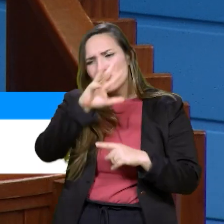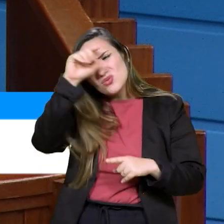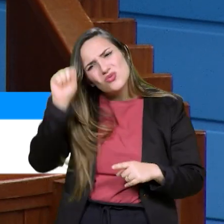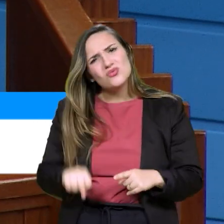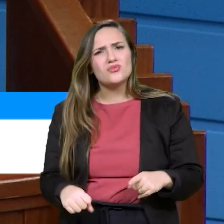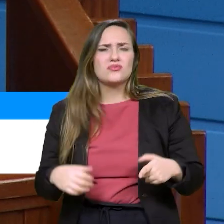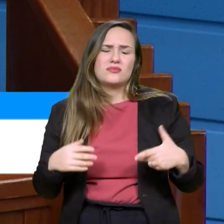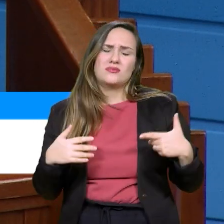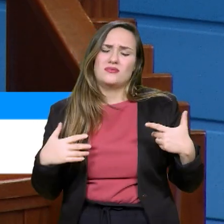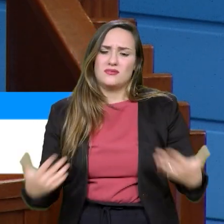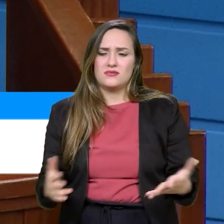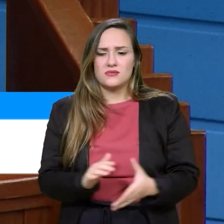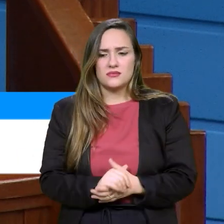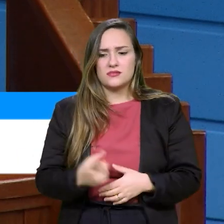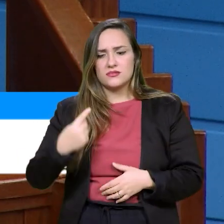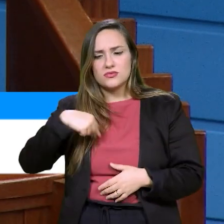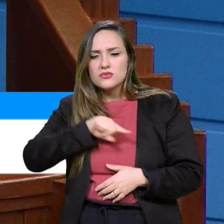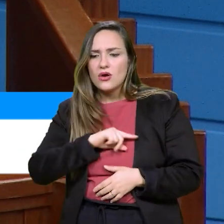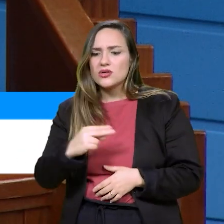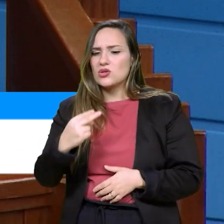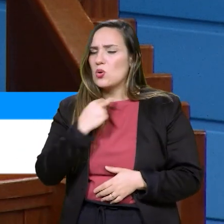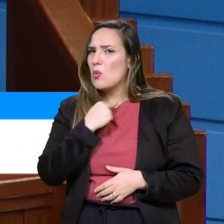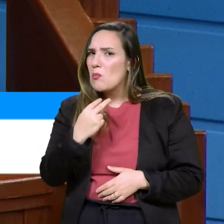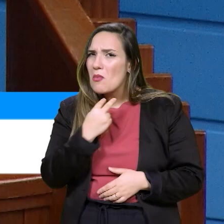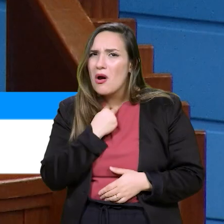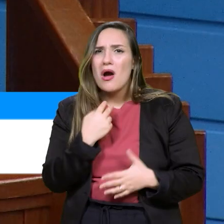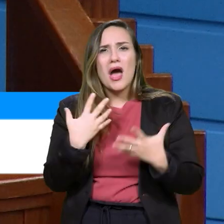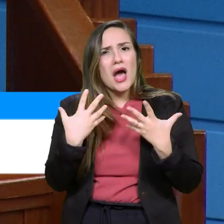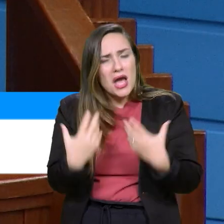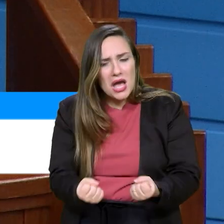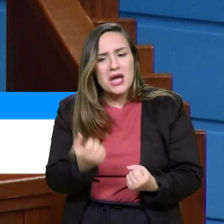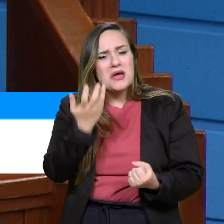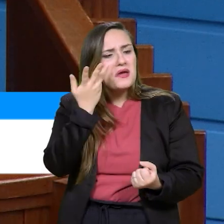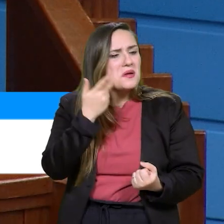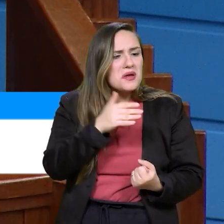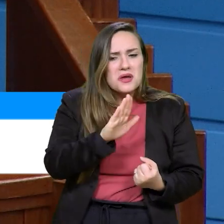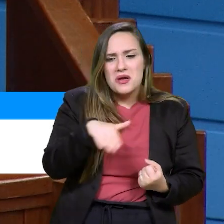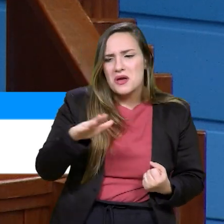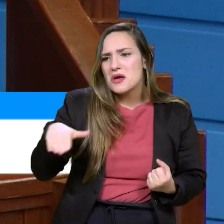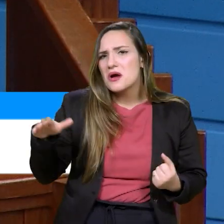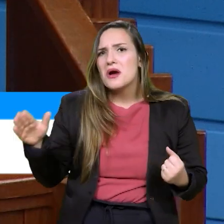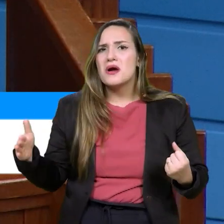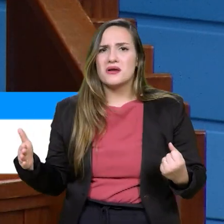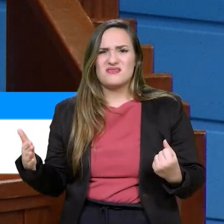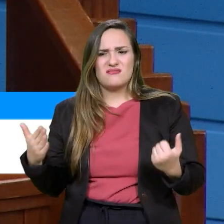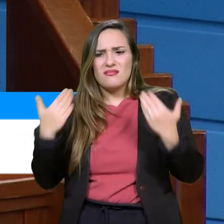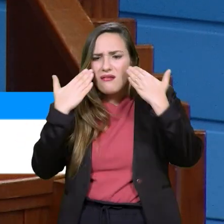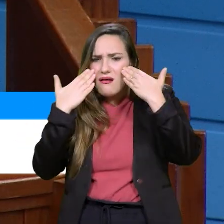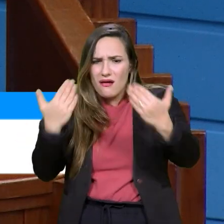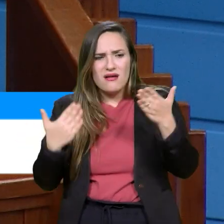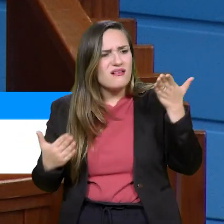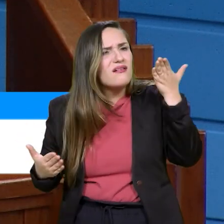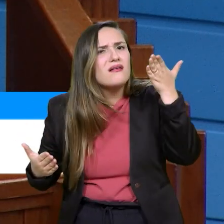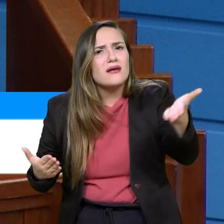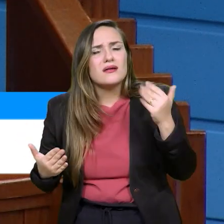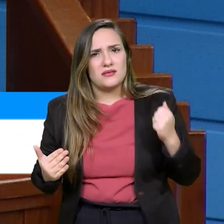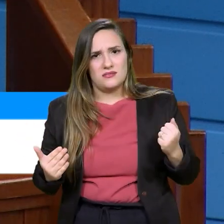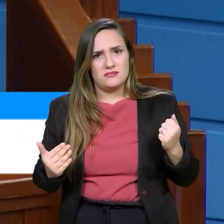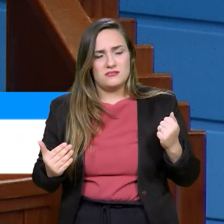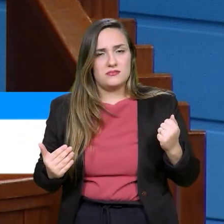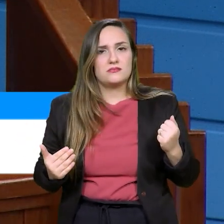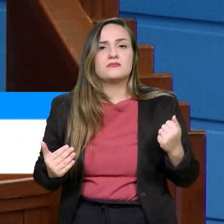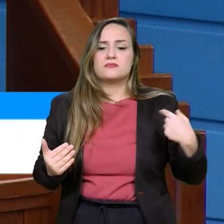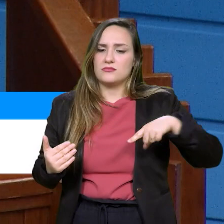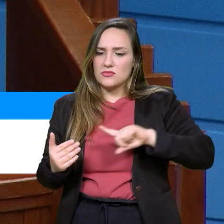Mato Grosso do Sul. Nós não podemos permitir que as nossas crianças sejam expostas a isso